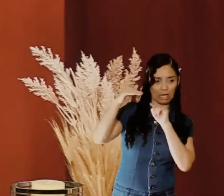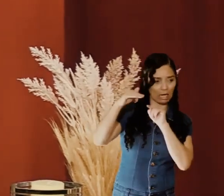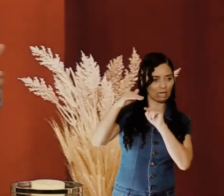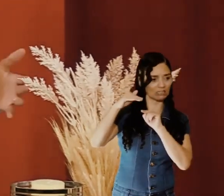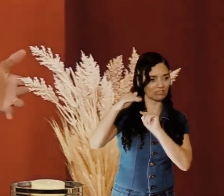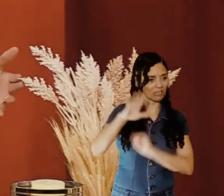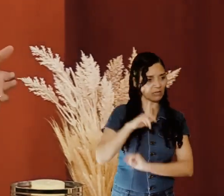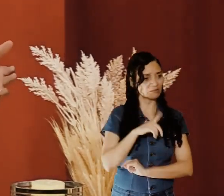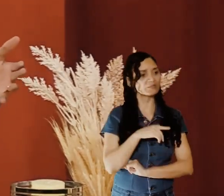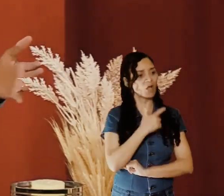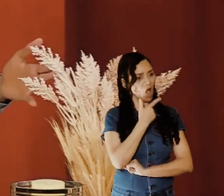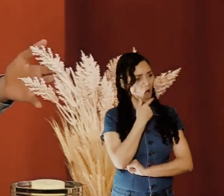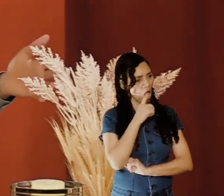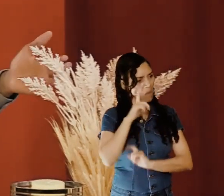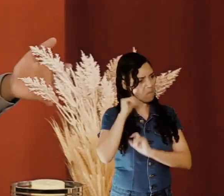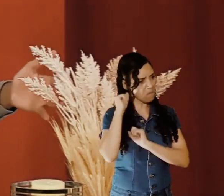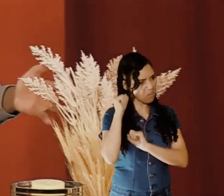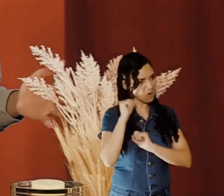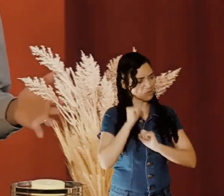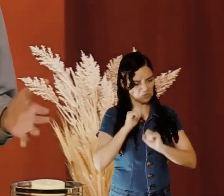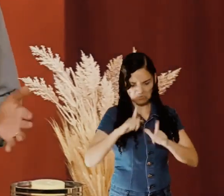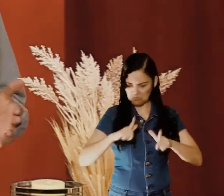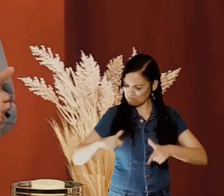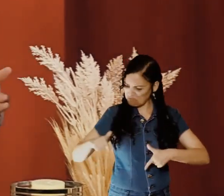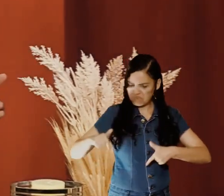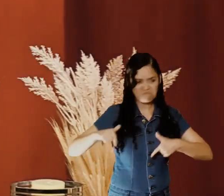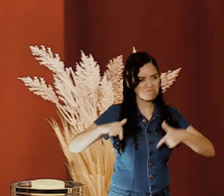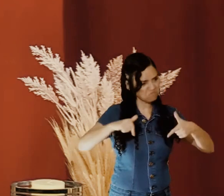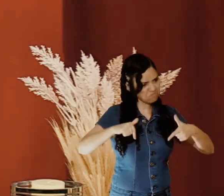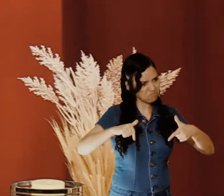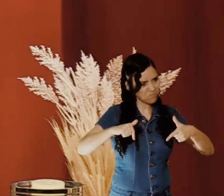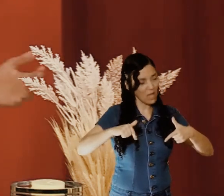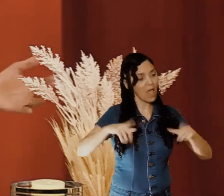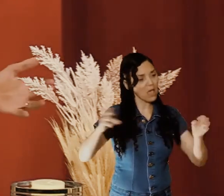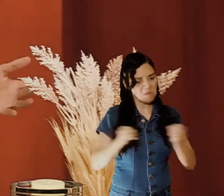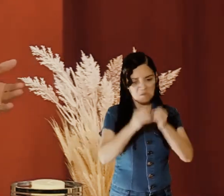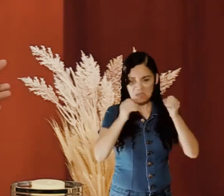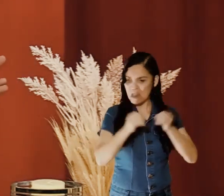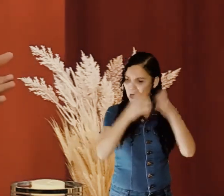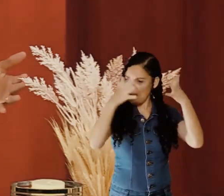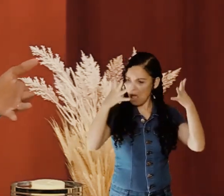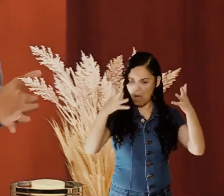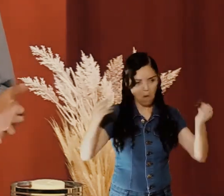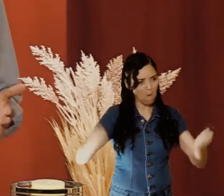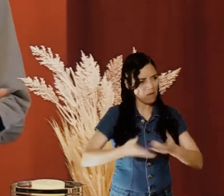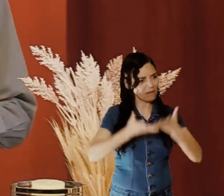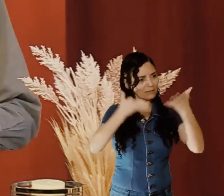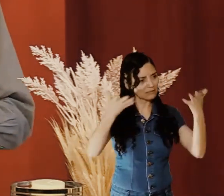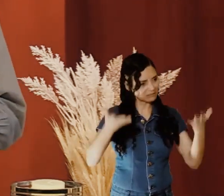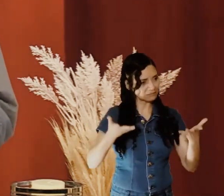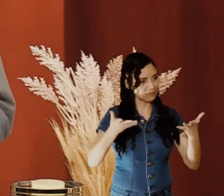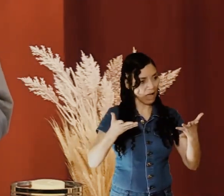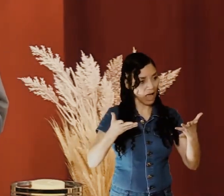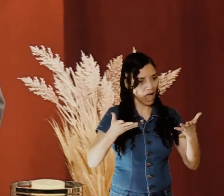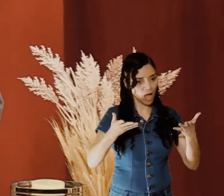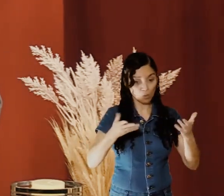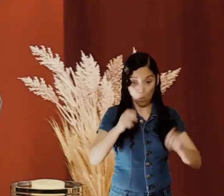foi homem poderoso em obras e ações, fez milagres à vista de tantas